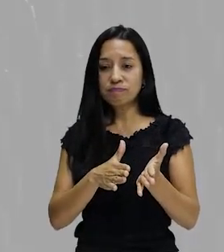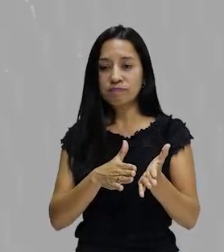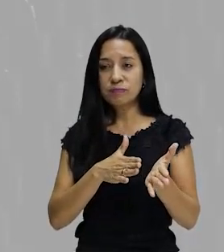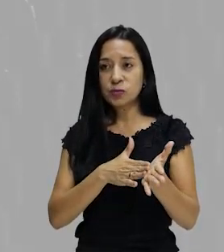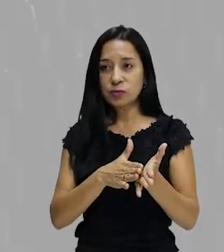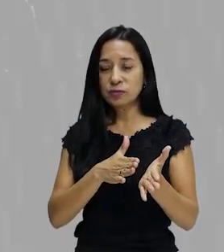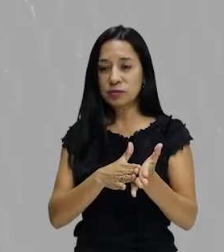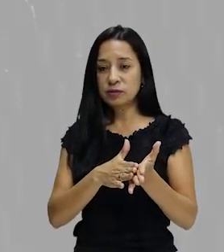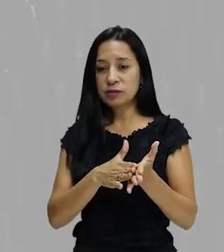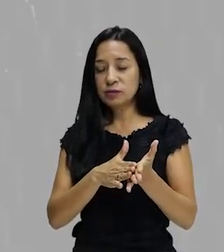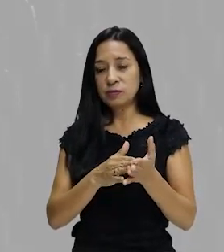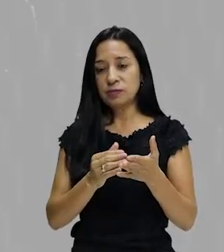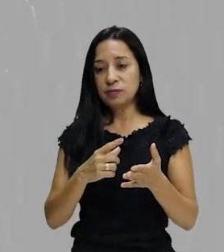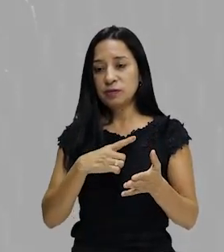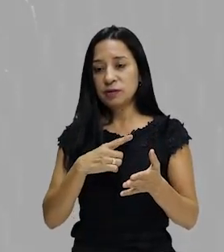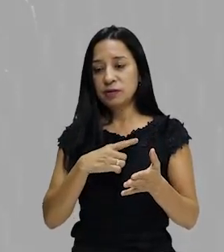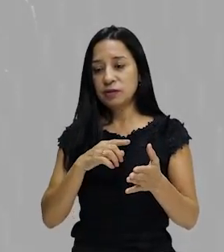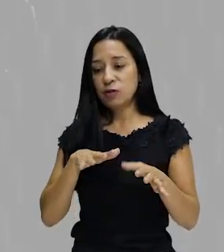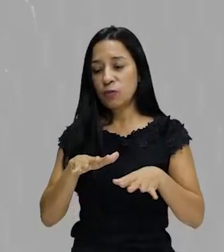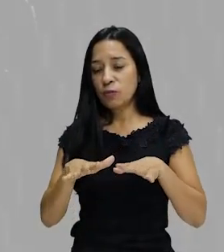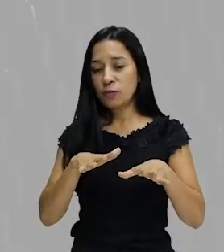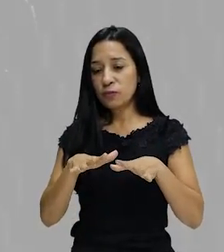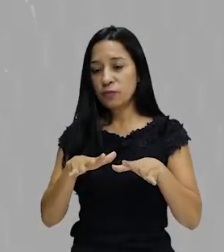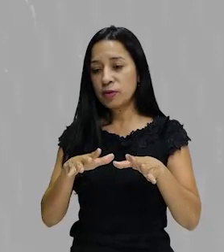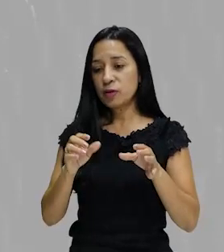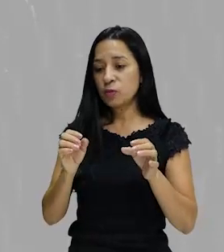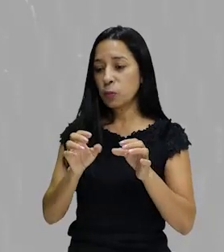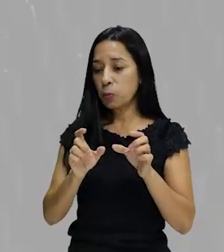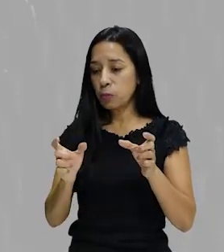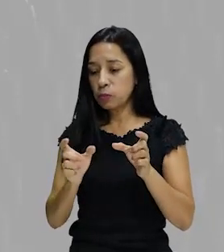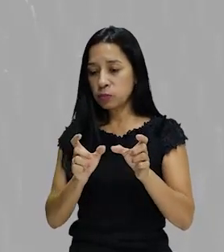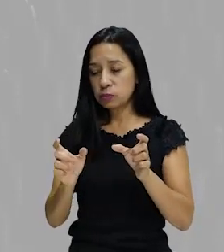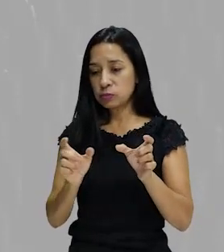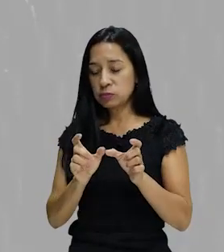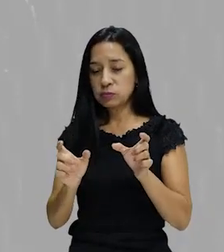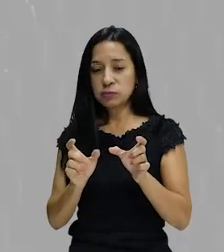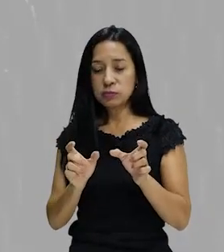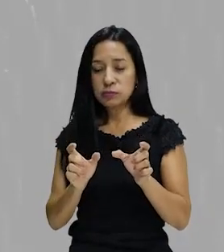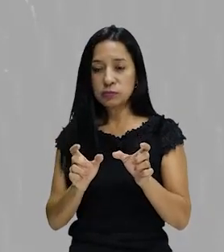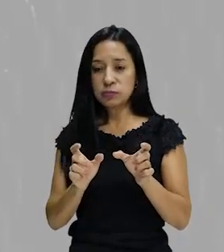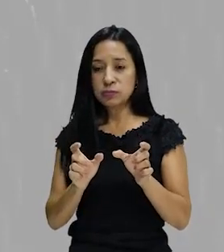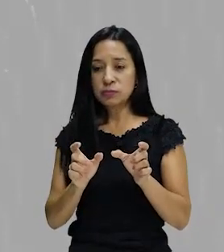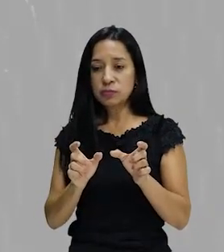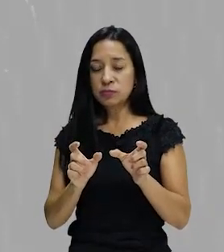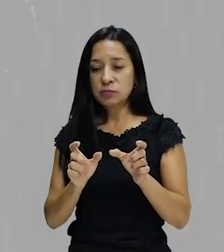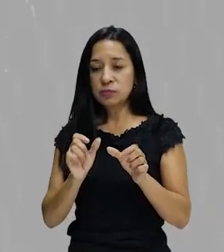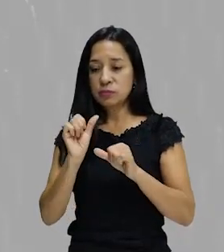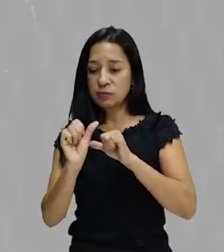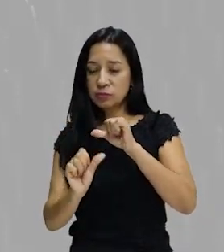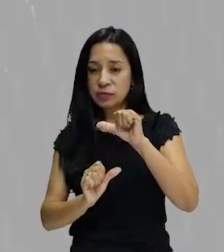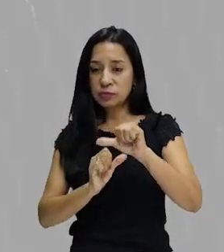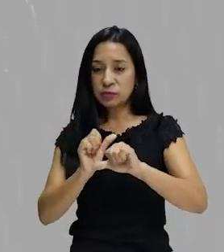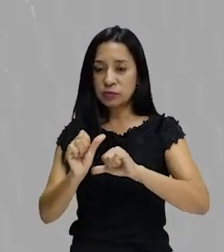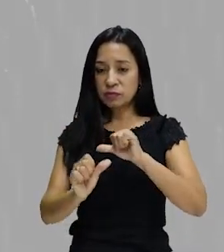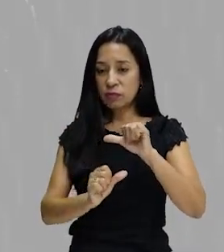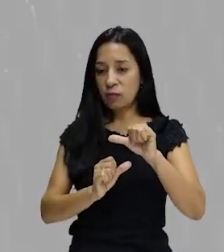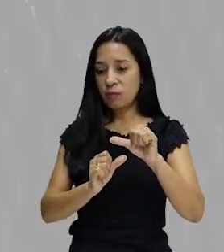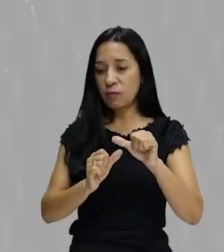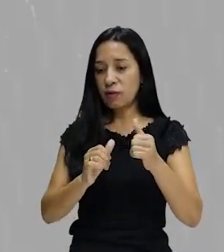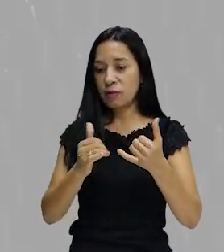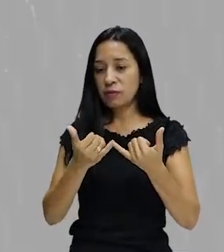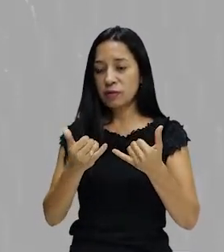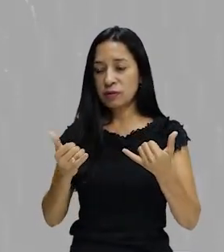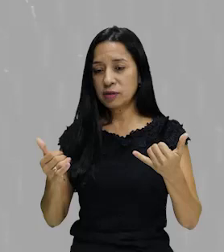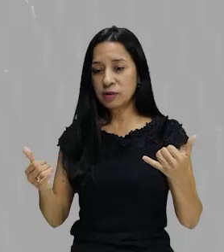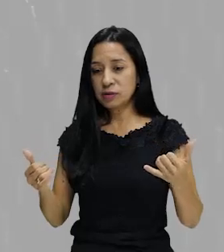o atrito que nasce no movimento desses dois corpos, né, vai ser gerado ali uma energia que